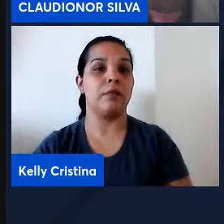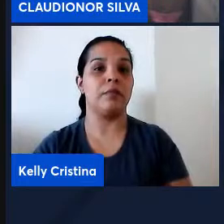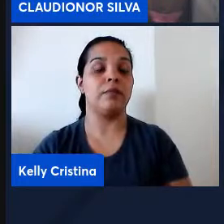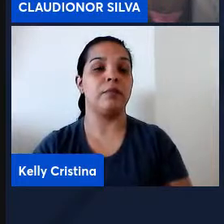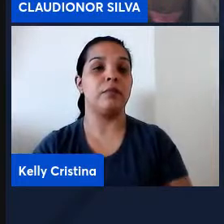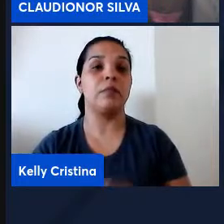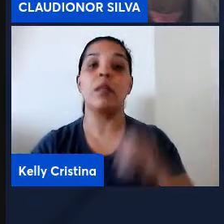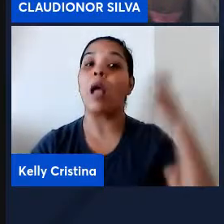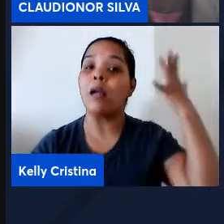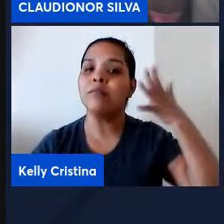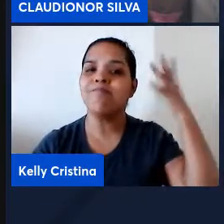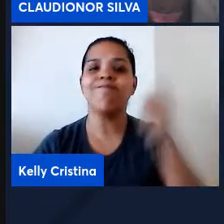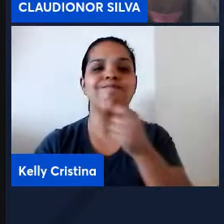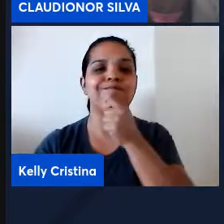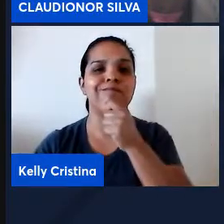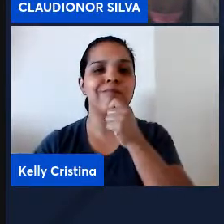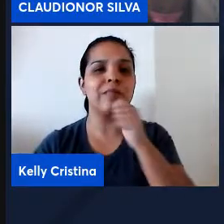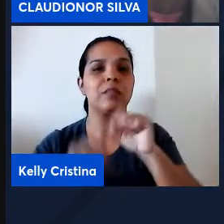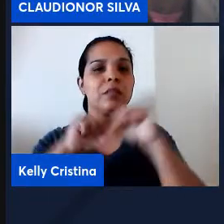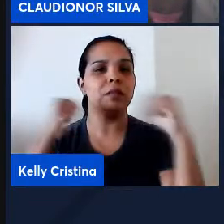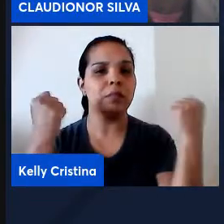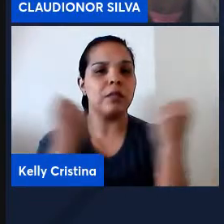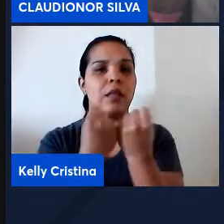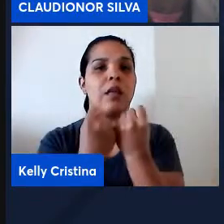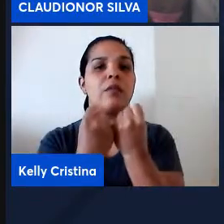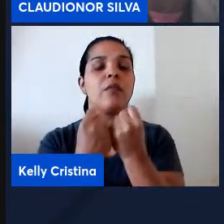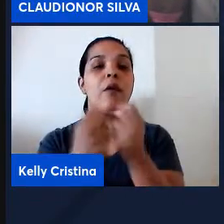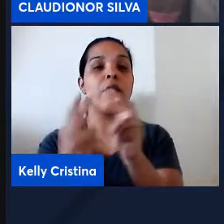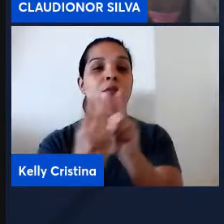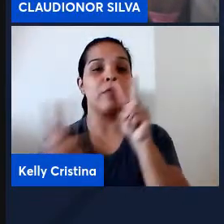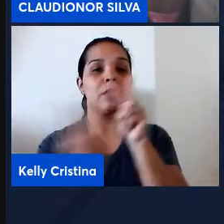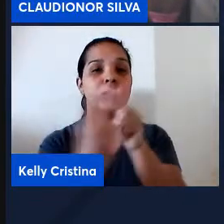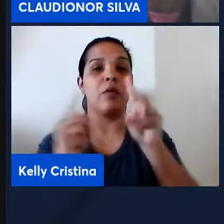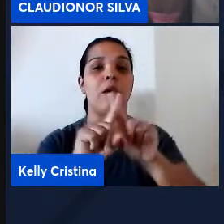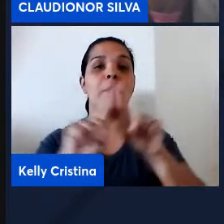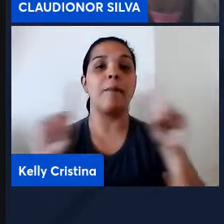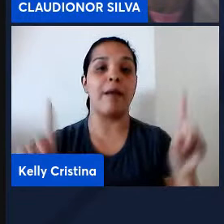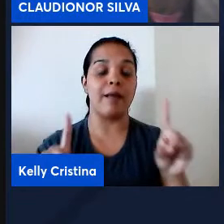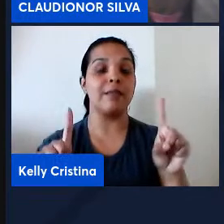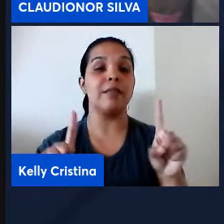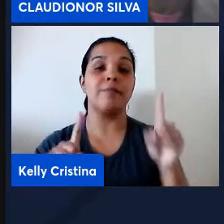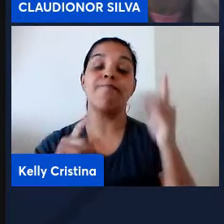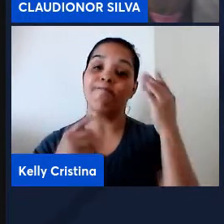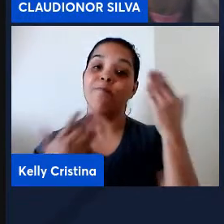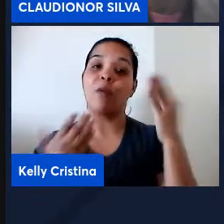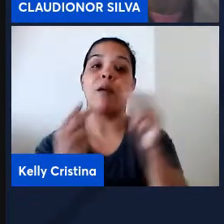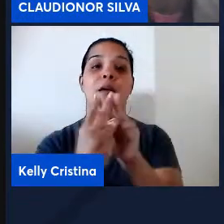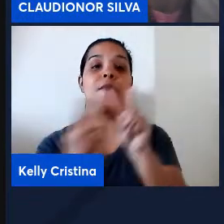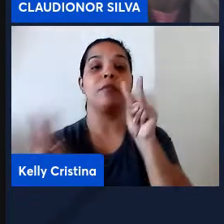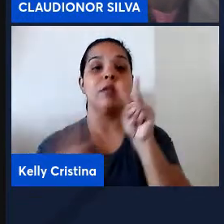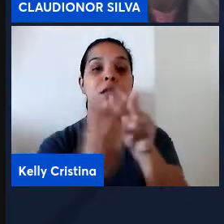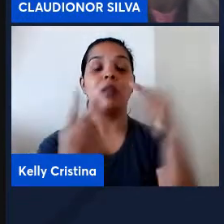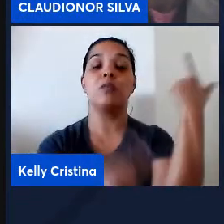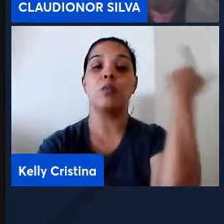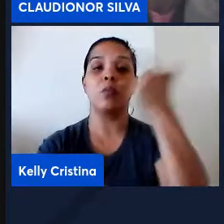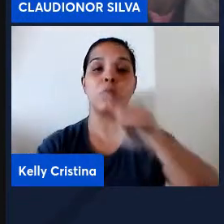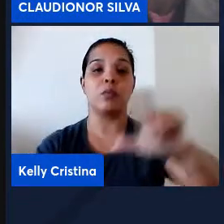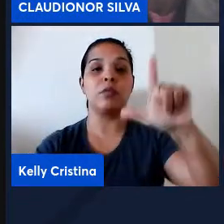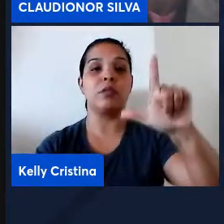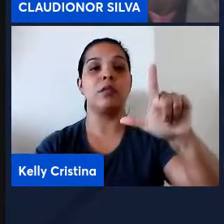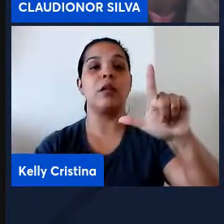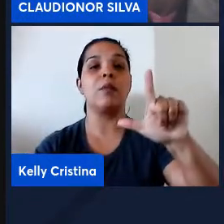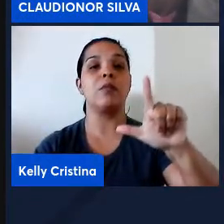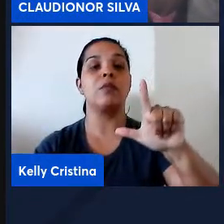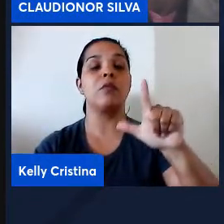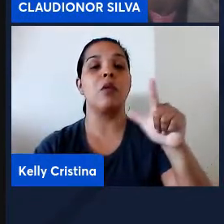ainda virtual, mas que, graças à virtualidade também, conseguimos atingir um